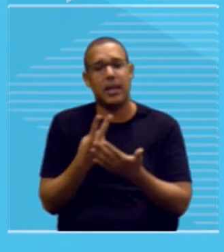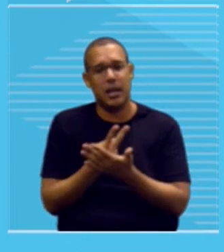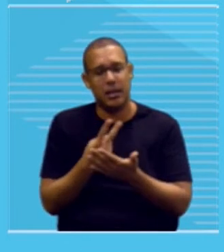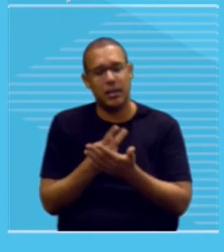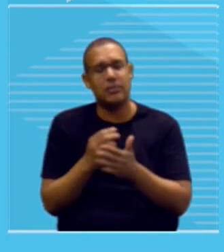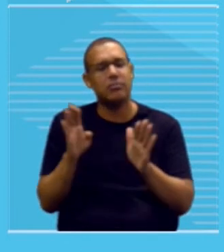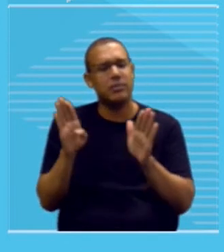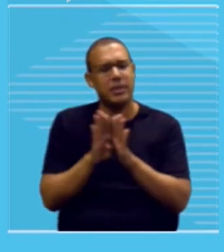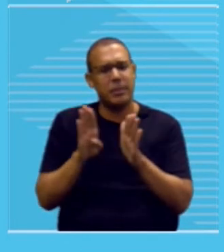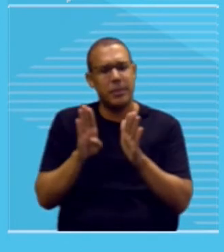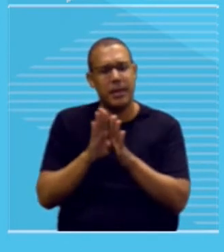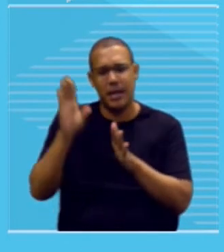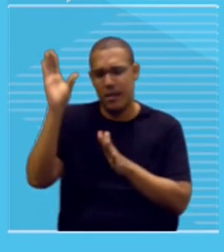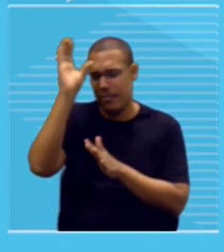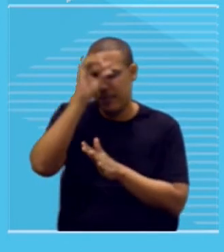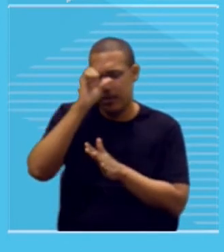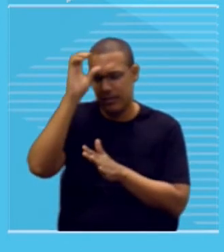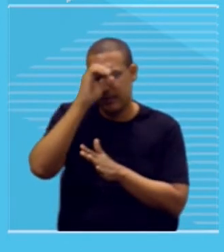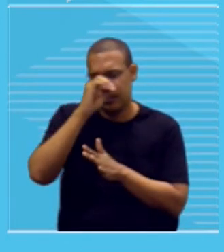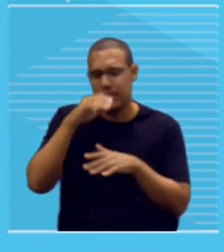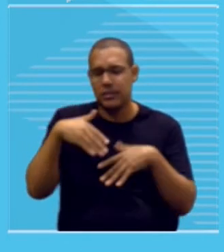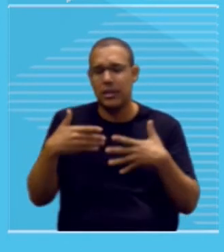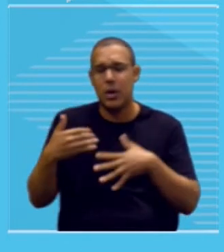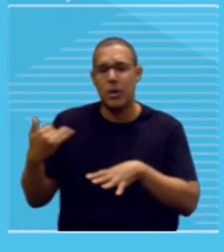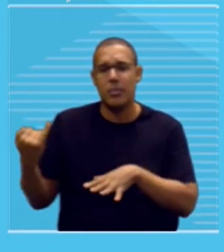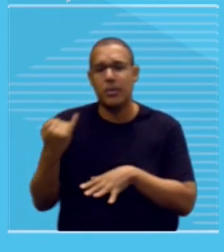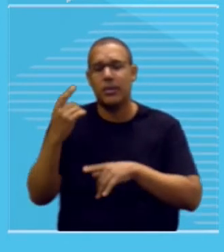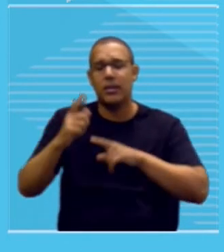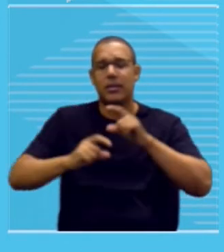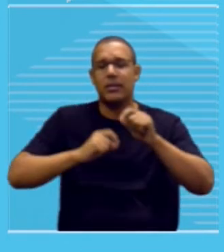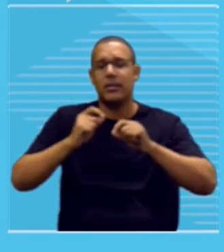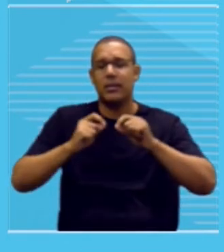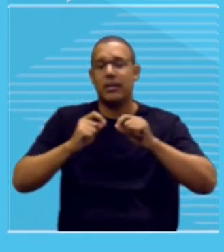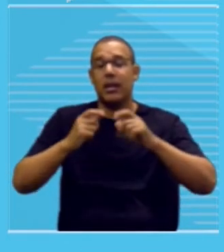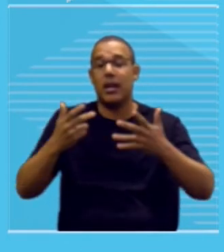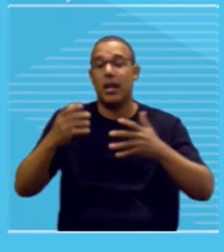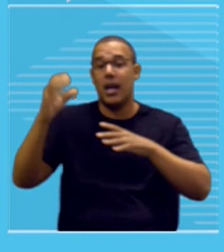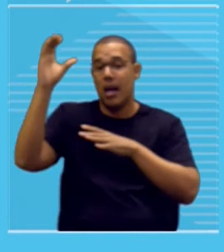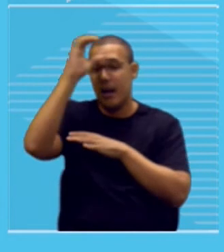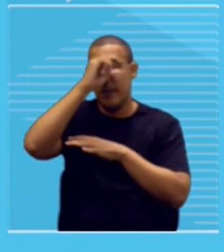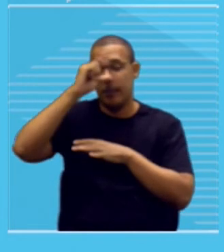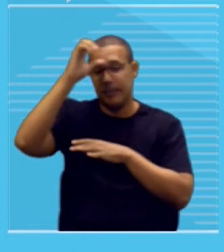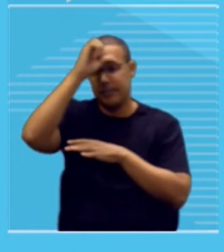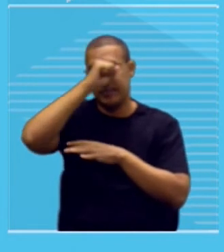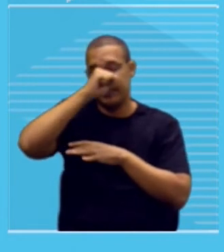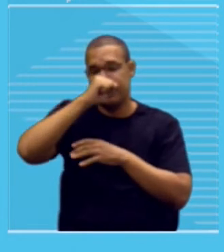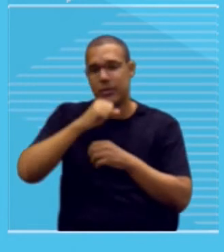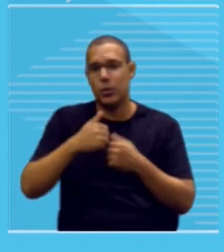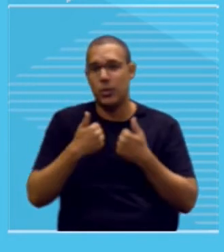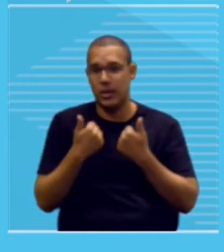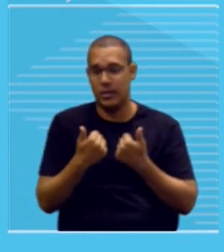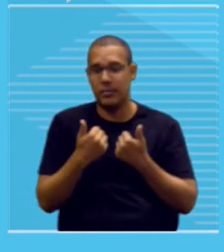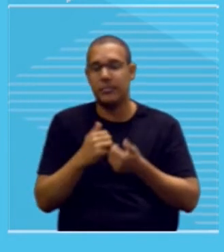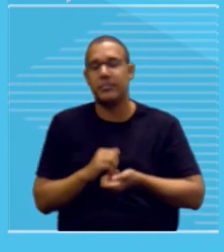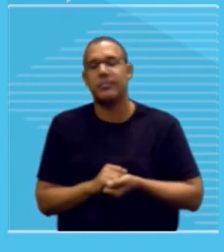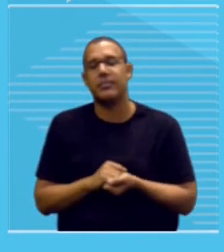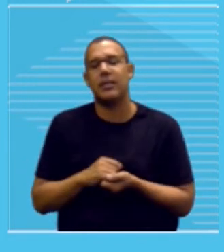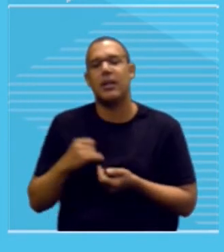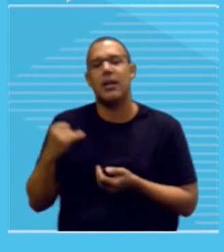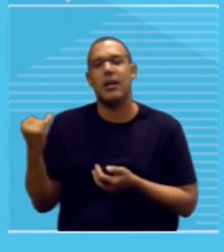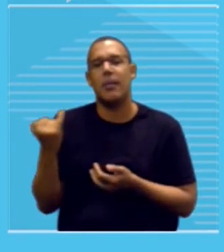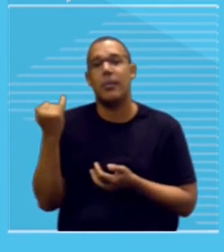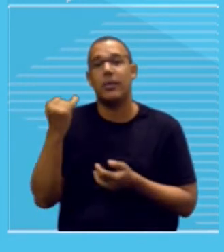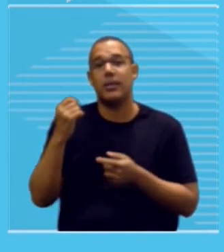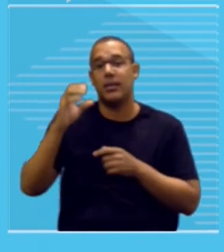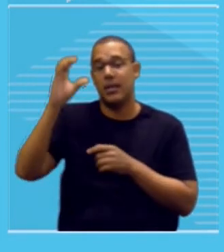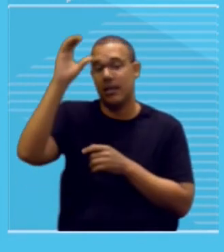também tão importante no final das contas é aprendizagem tudo bem gente o importante é